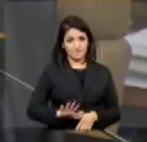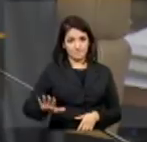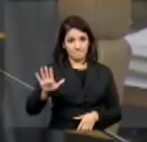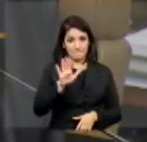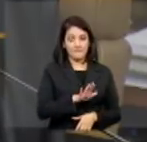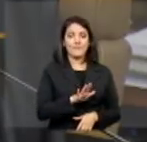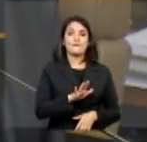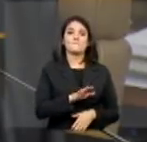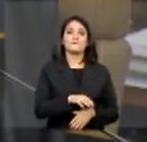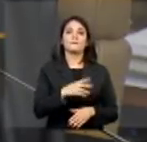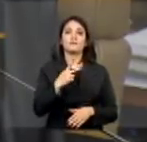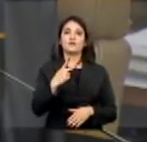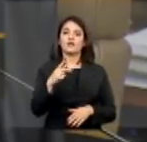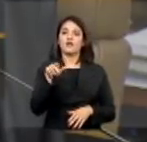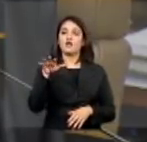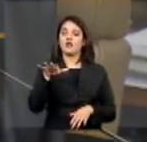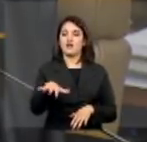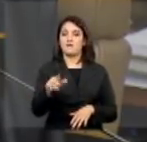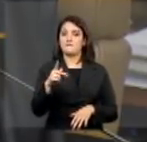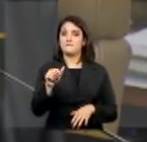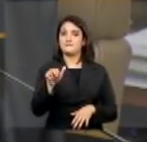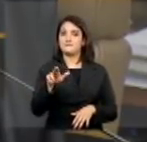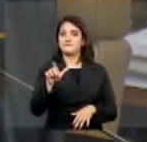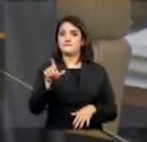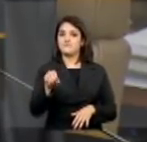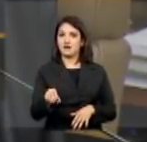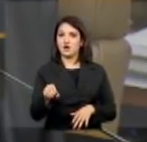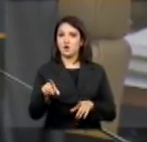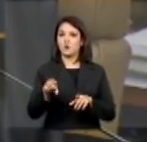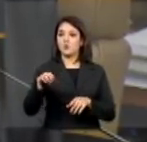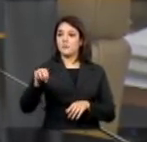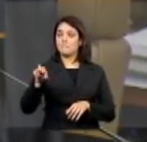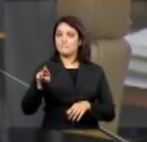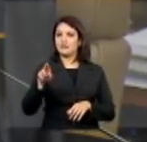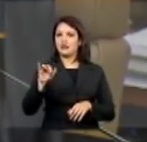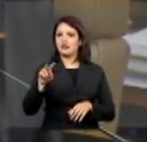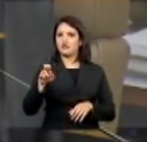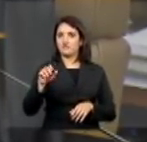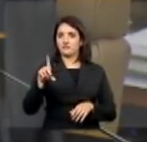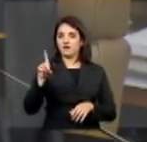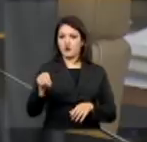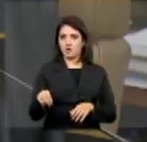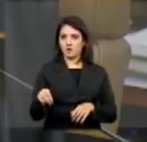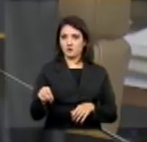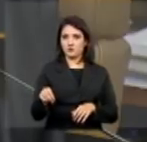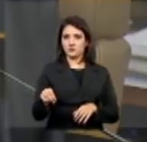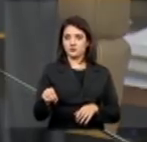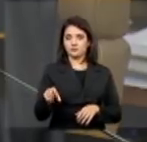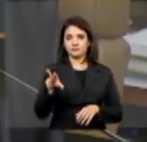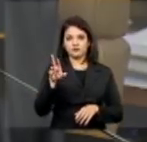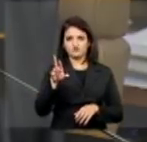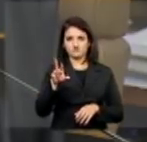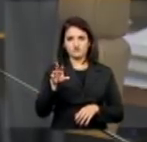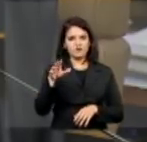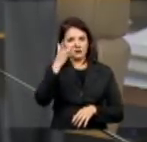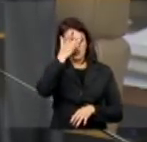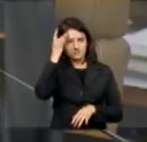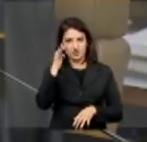gomes fernandes e marivaldo do rosário esse call phone réus não colaboradores